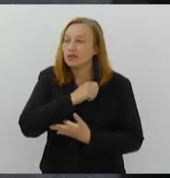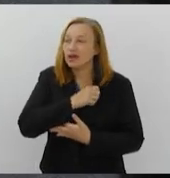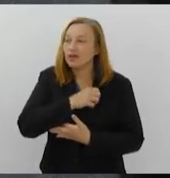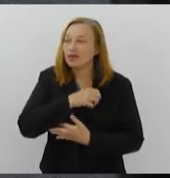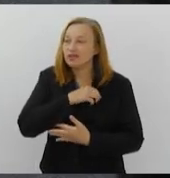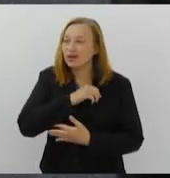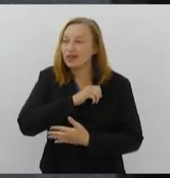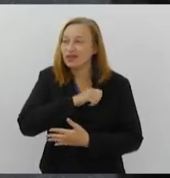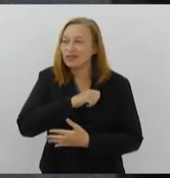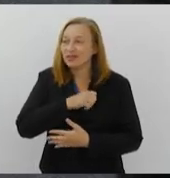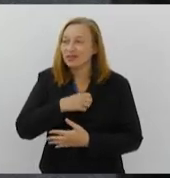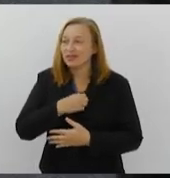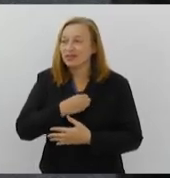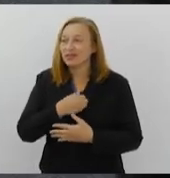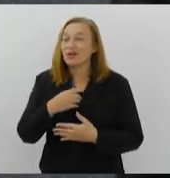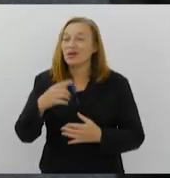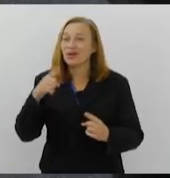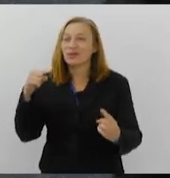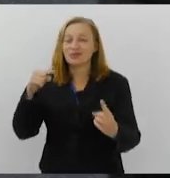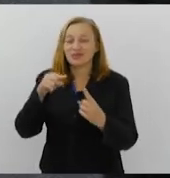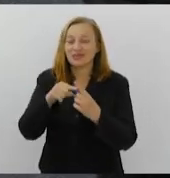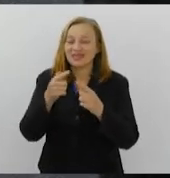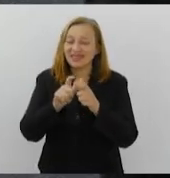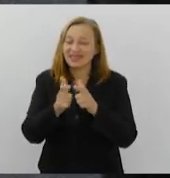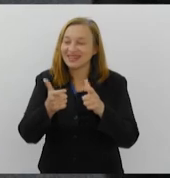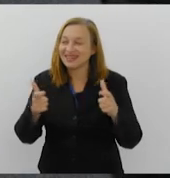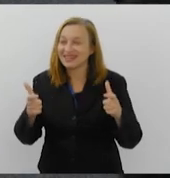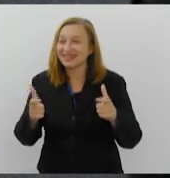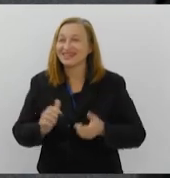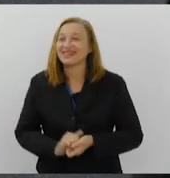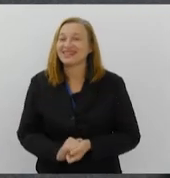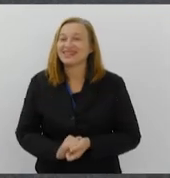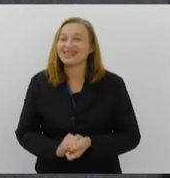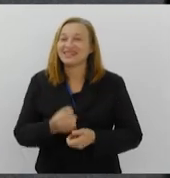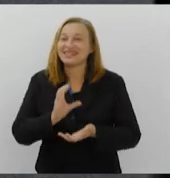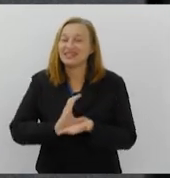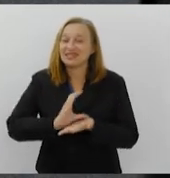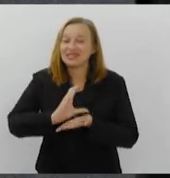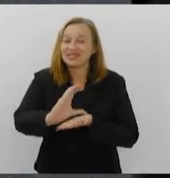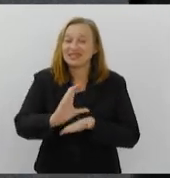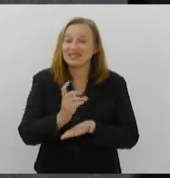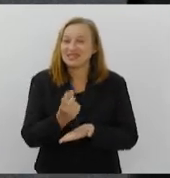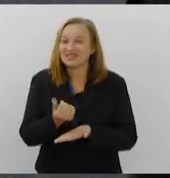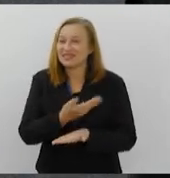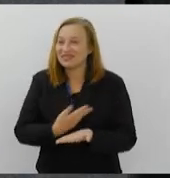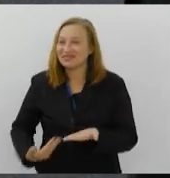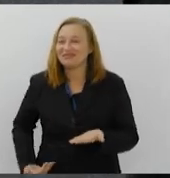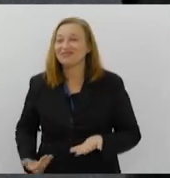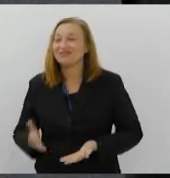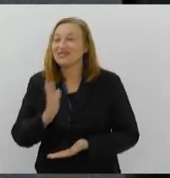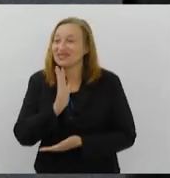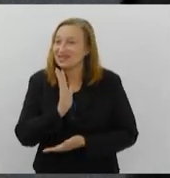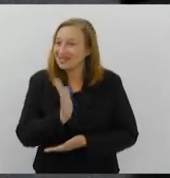como um dos objetivos a ampliação da destinação de recursos públicos. A gente já tinha uma lei